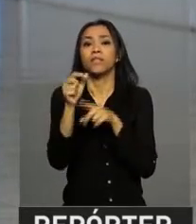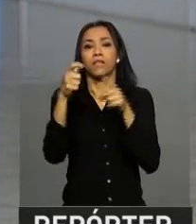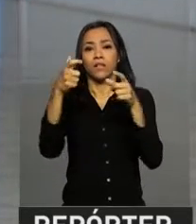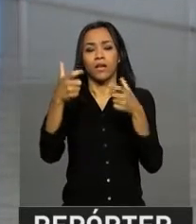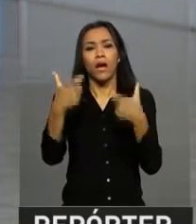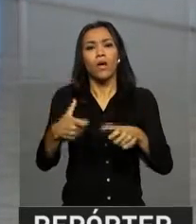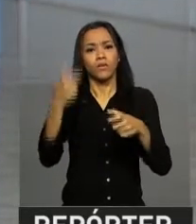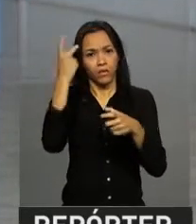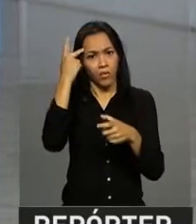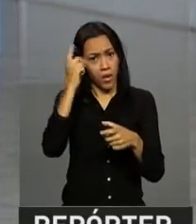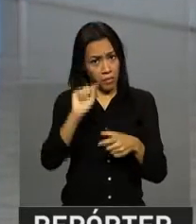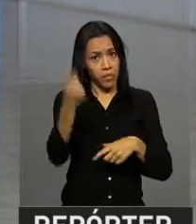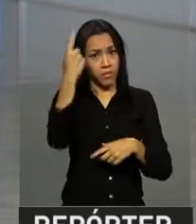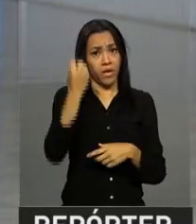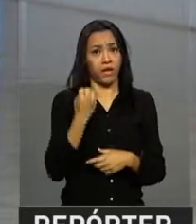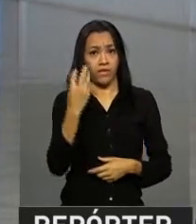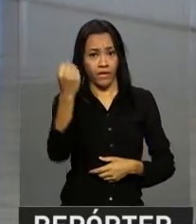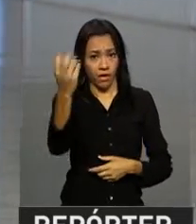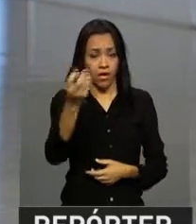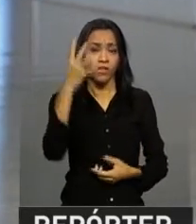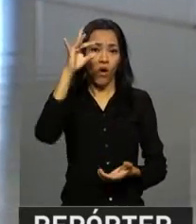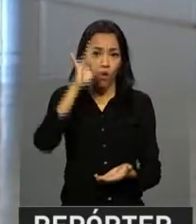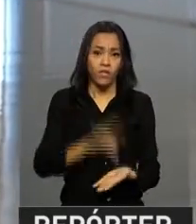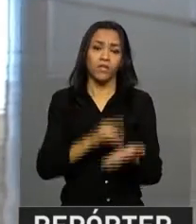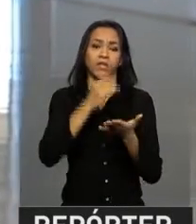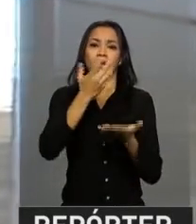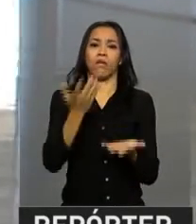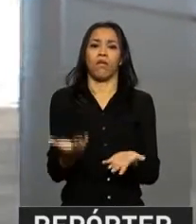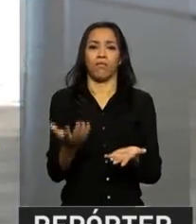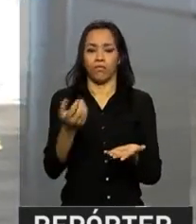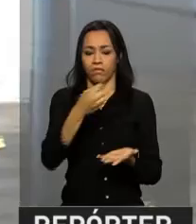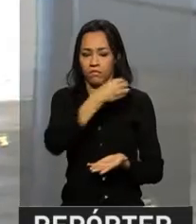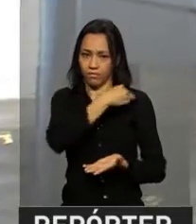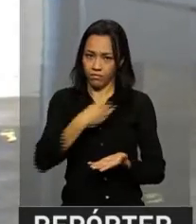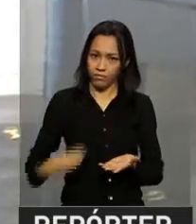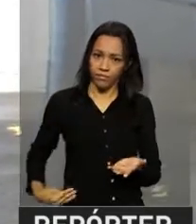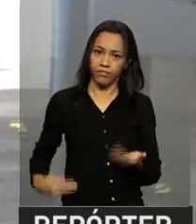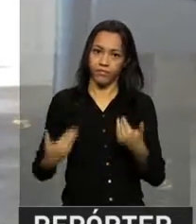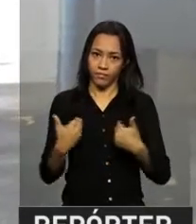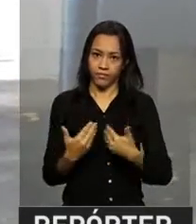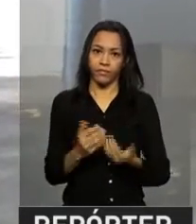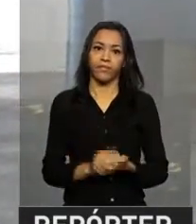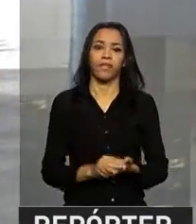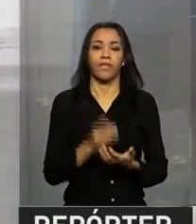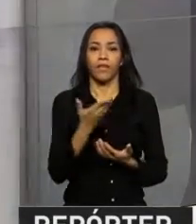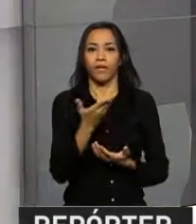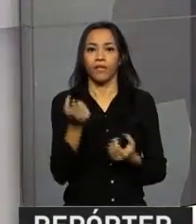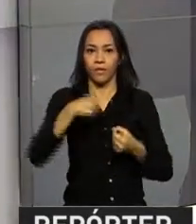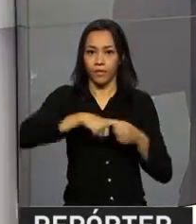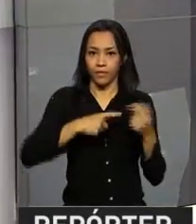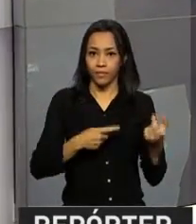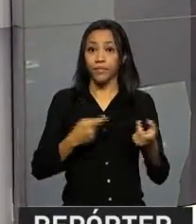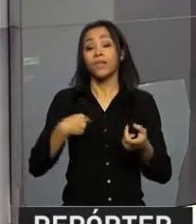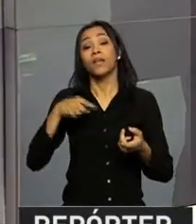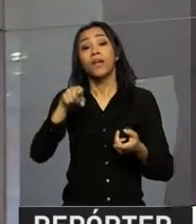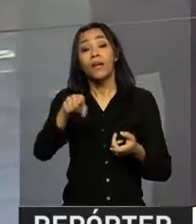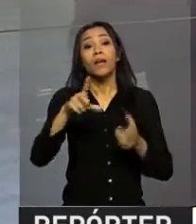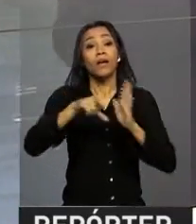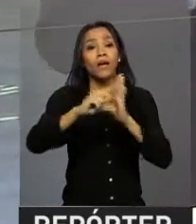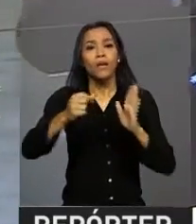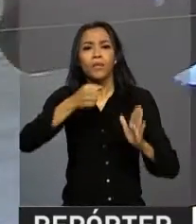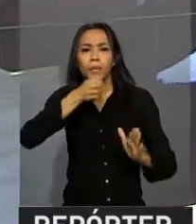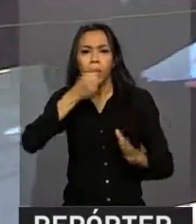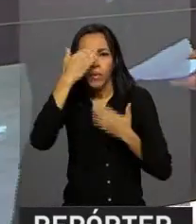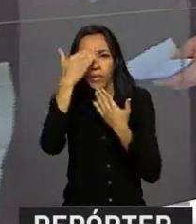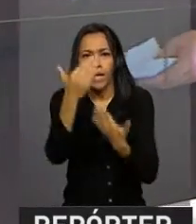São Paulo é a primeira viagem oficial de Ronaldo Nogueira à frente do cargo. Jaime, é com você. João, ao vivo do Palácio do